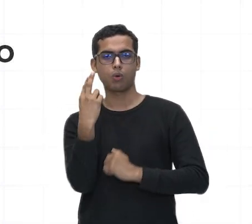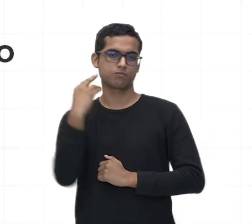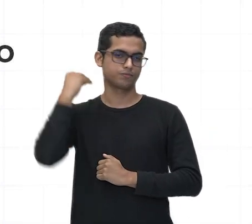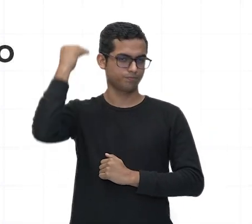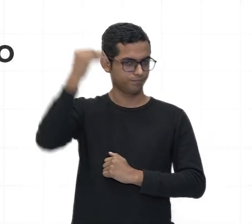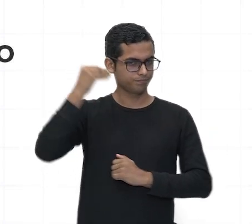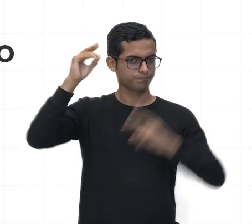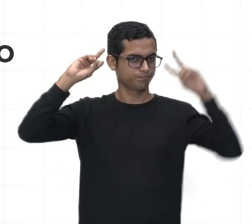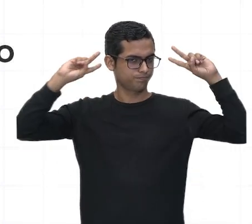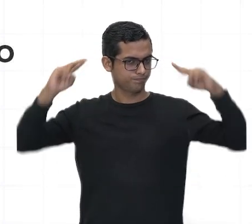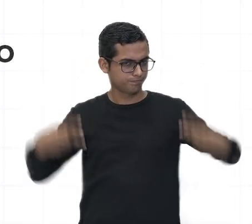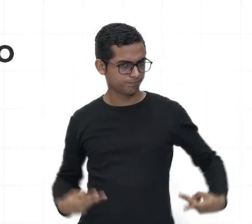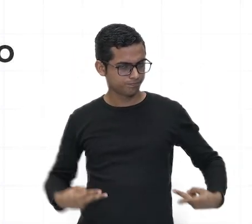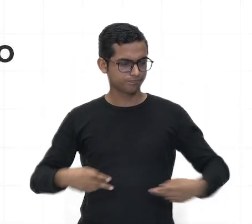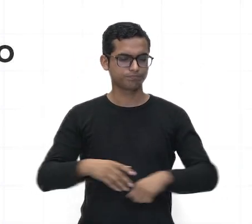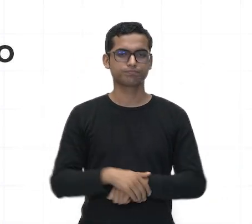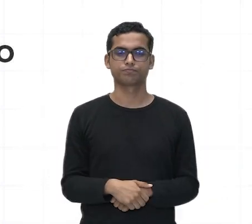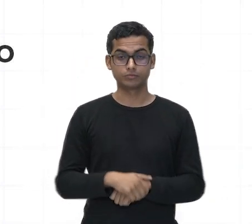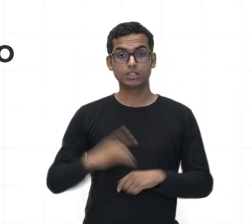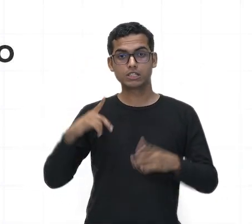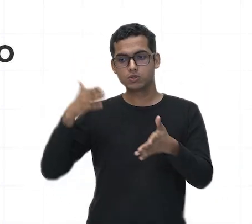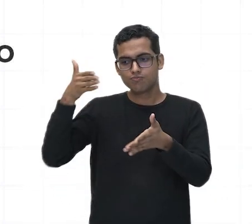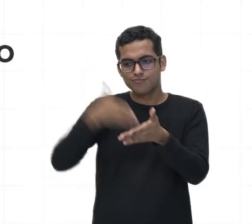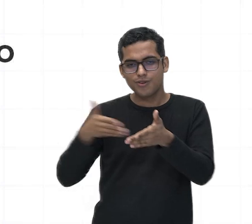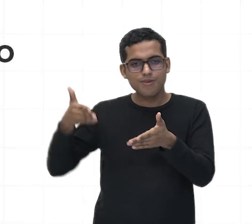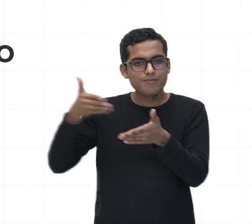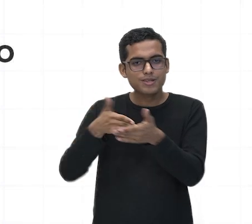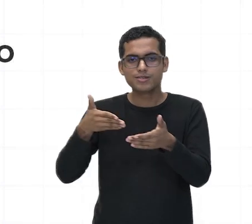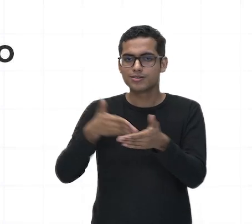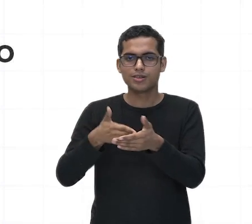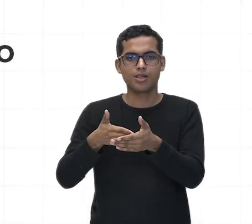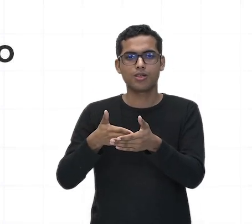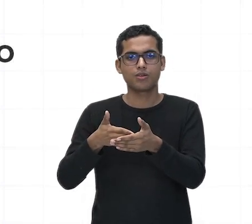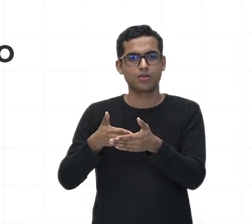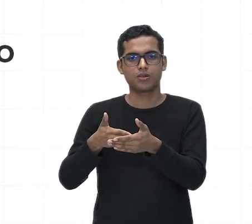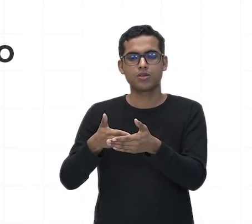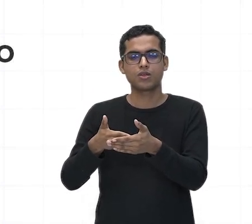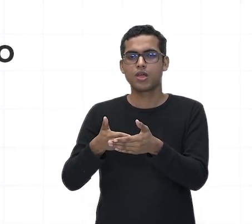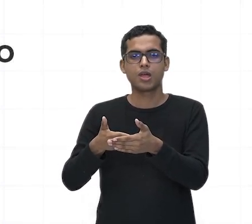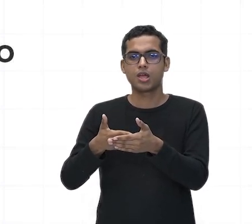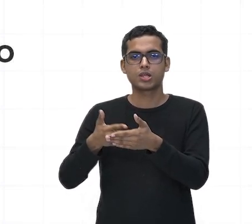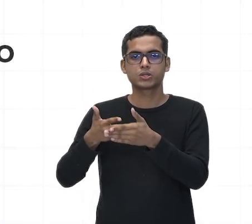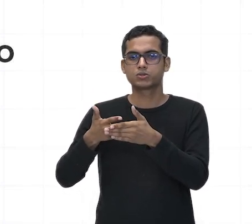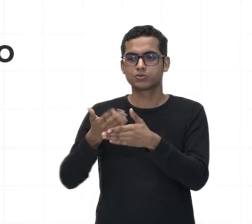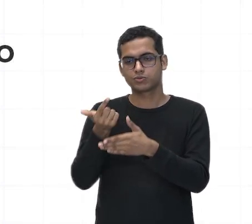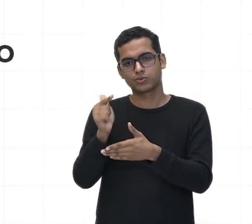além ou fora dos limites do mundo material ou da experiência humana.